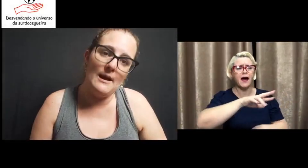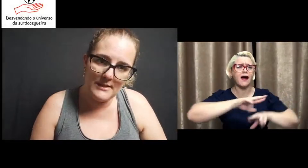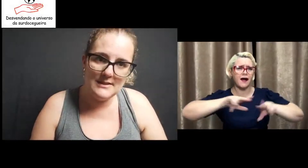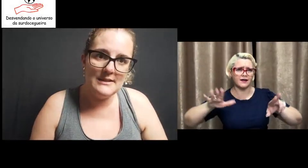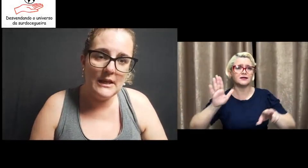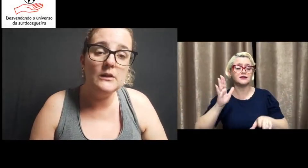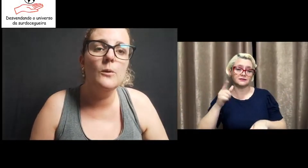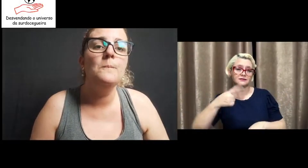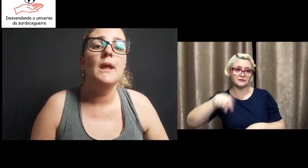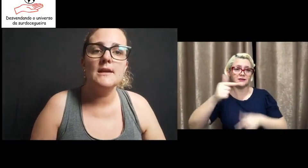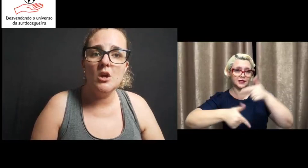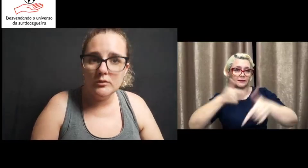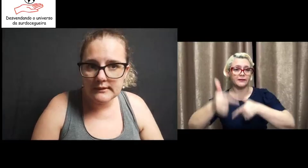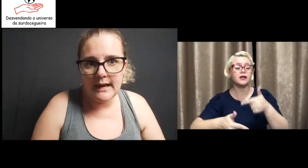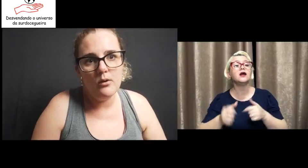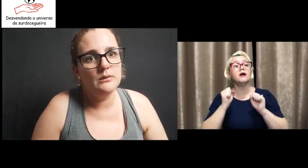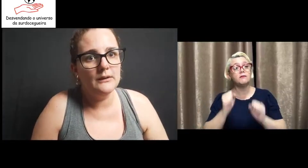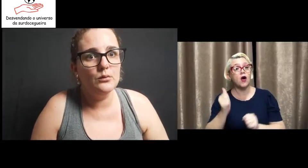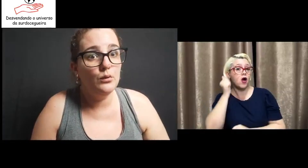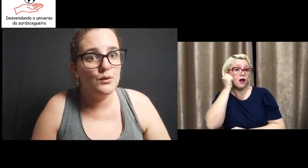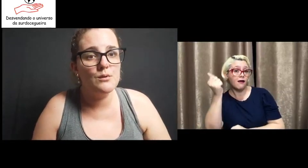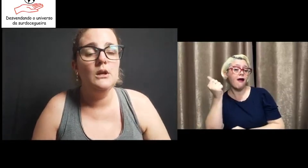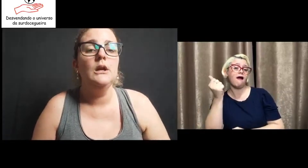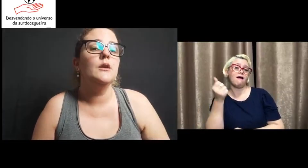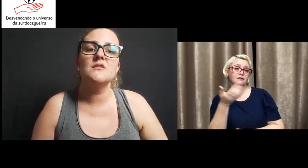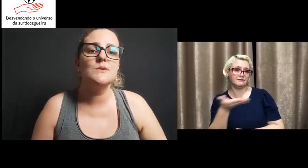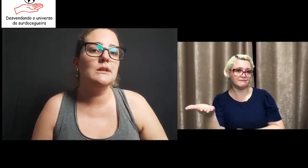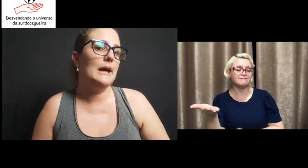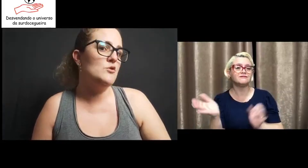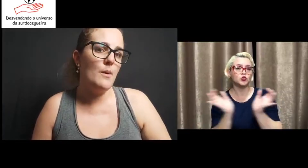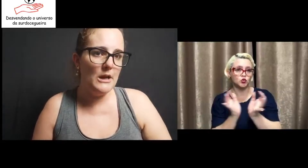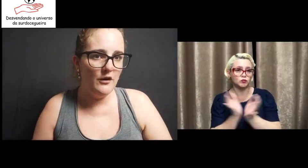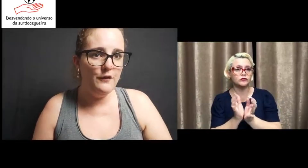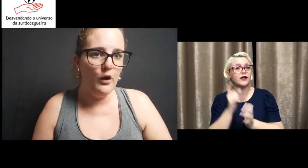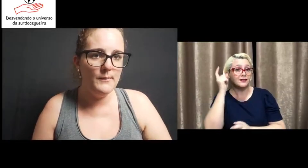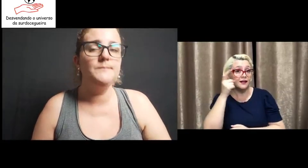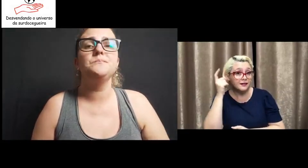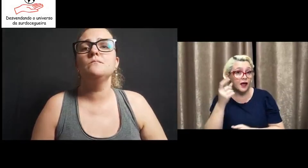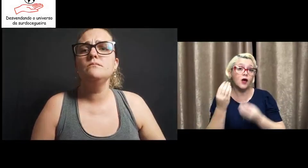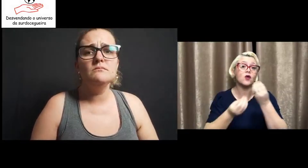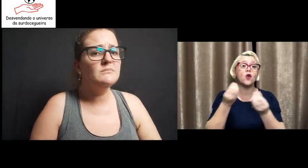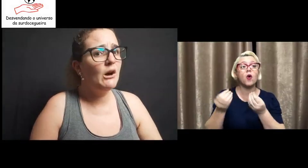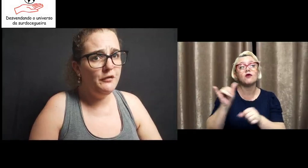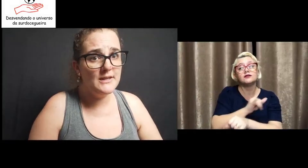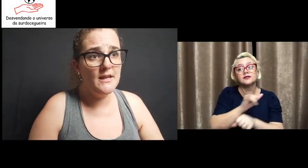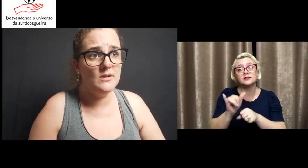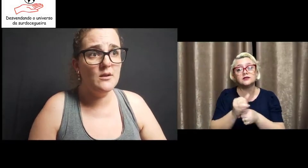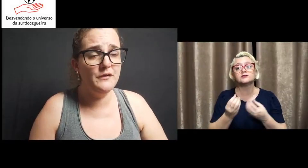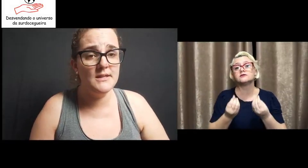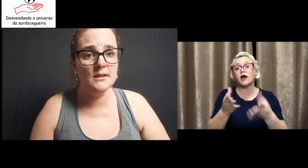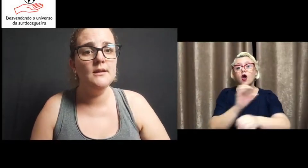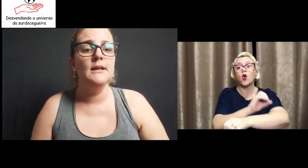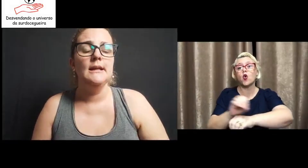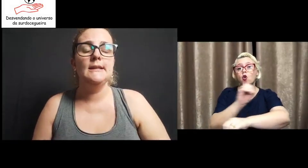gente acaba se inserindo, é só entrar em contato conosco e nós vamos tentar, de uma melhor forma, estar oferecendo